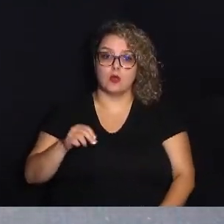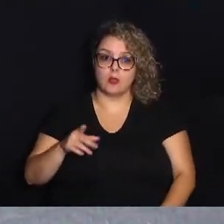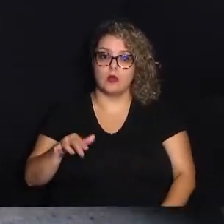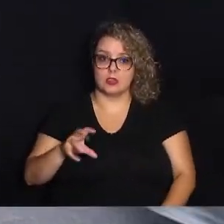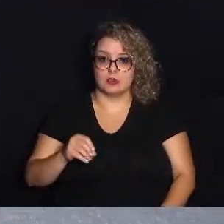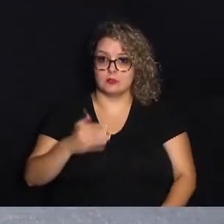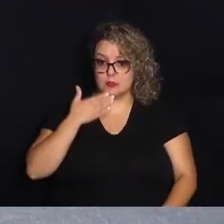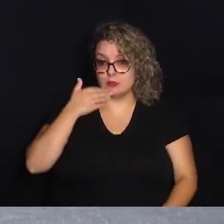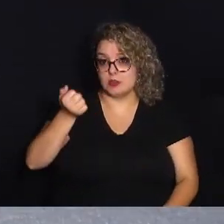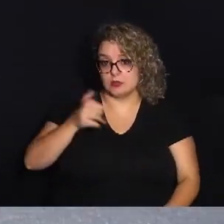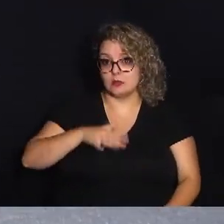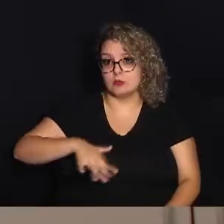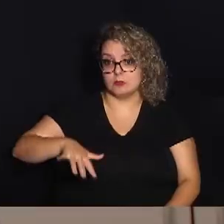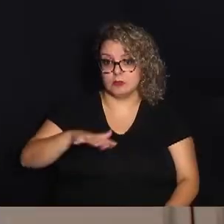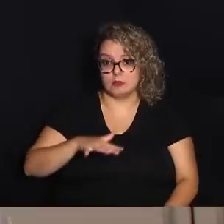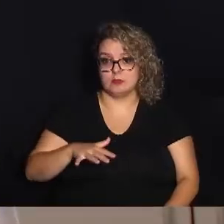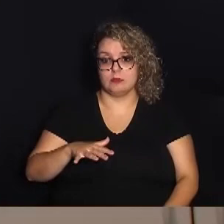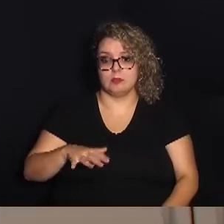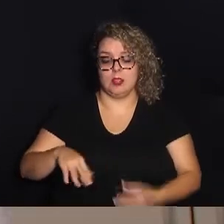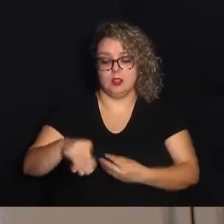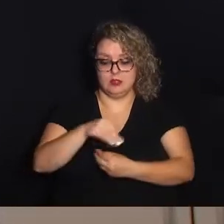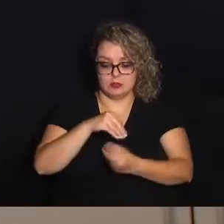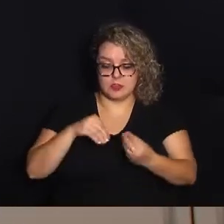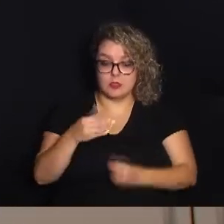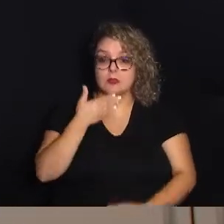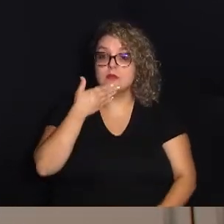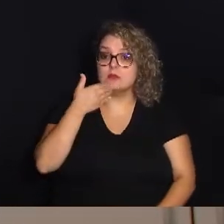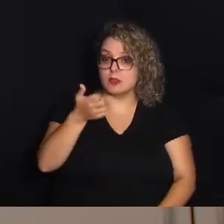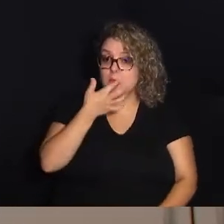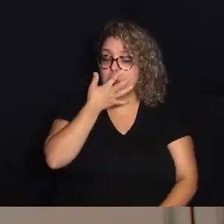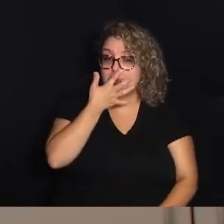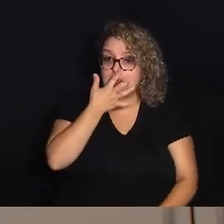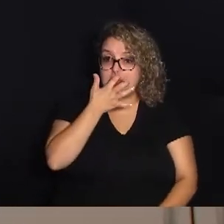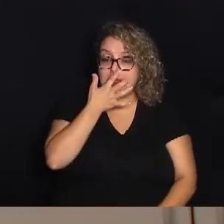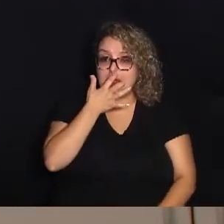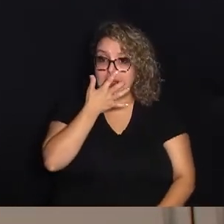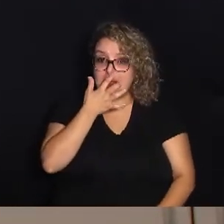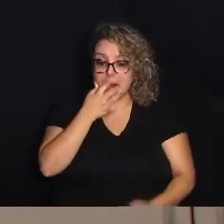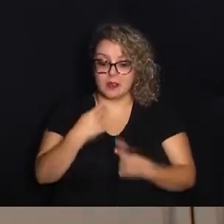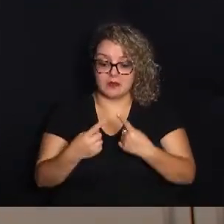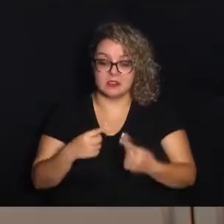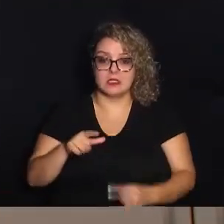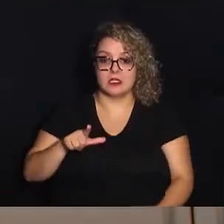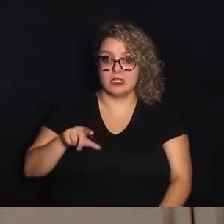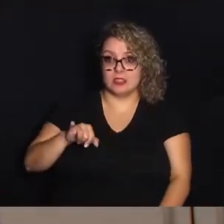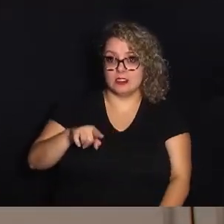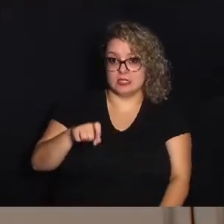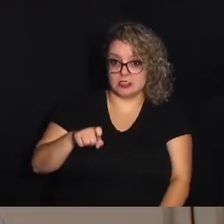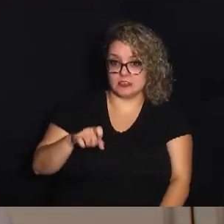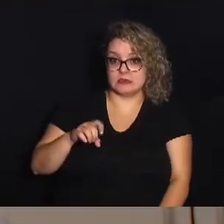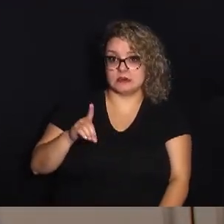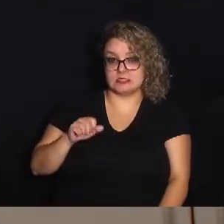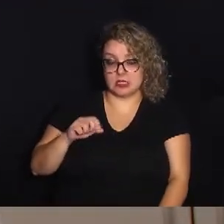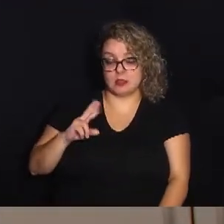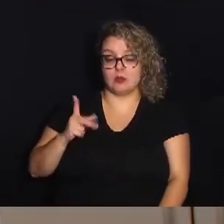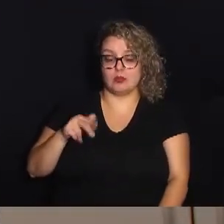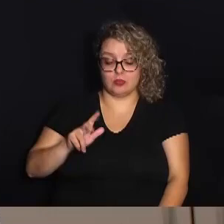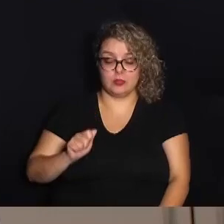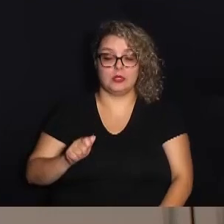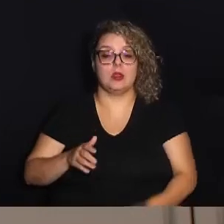para recuperar o local é esse pacote de melhorias que vai tornar venida lix da Cunha uma avenida bem